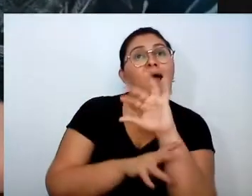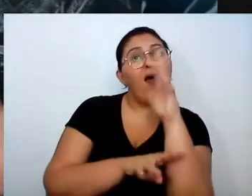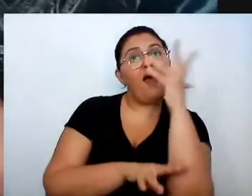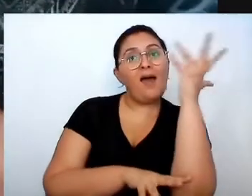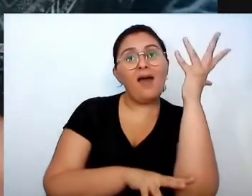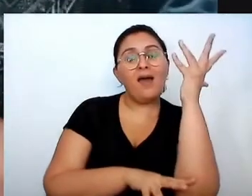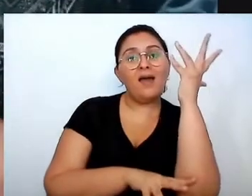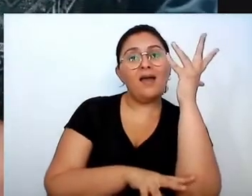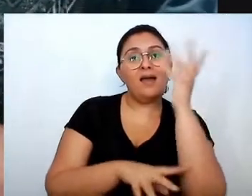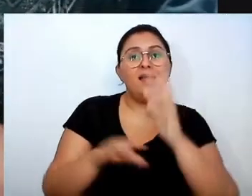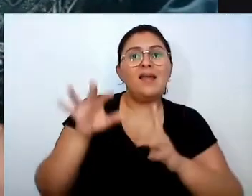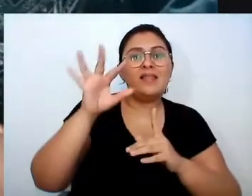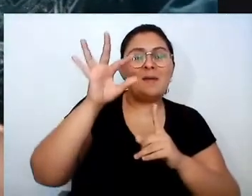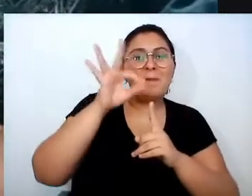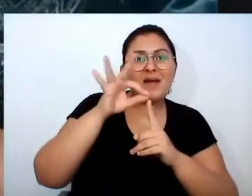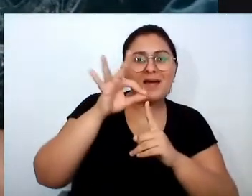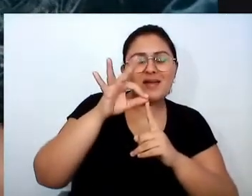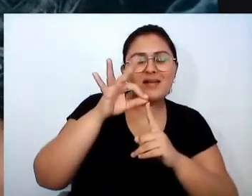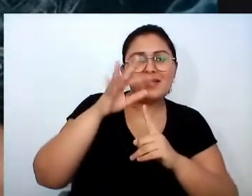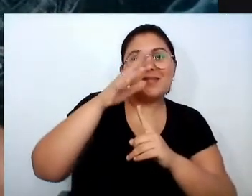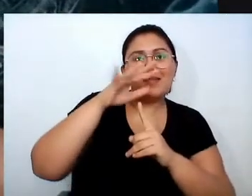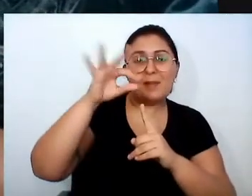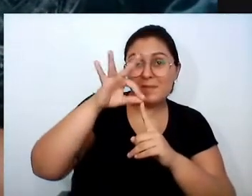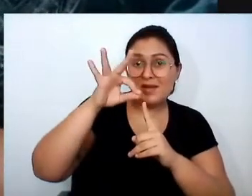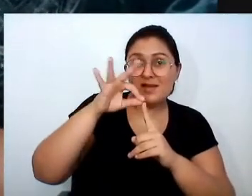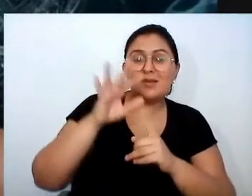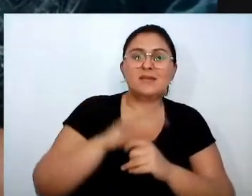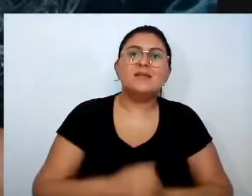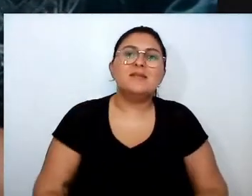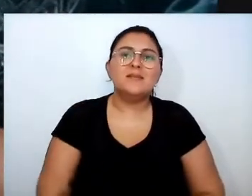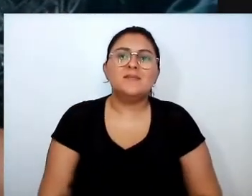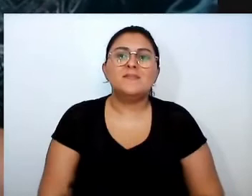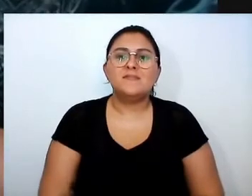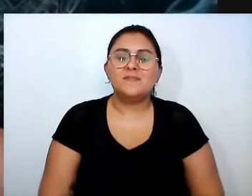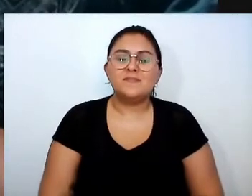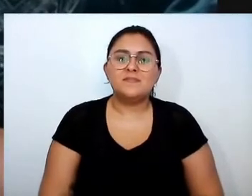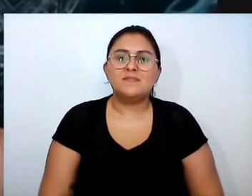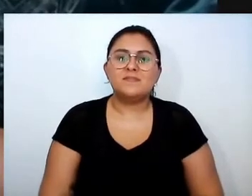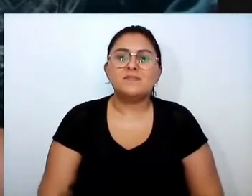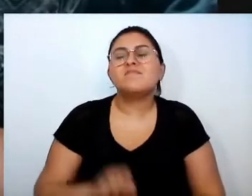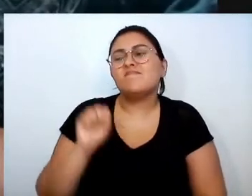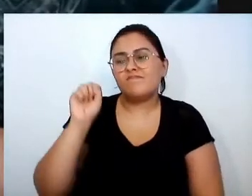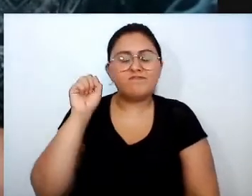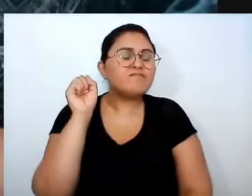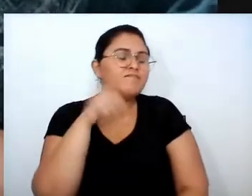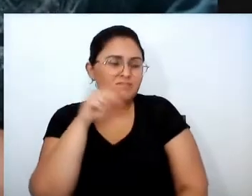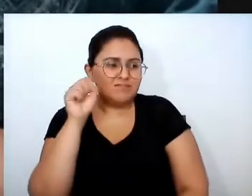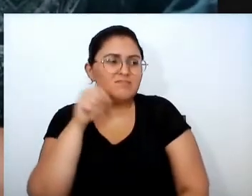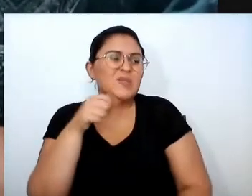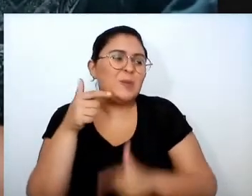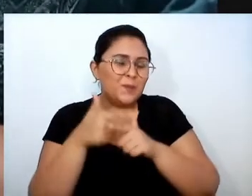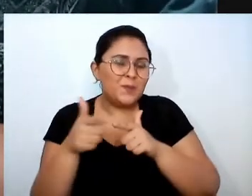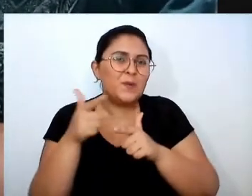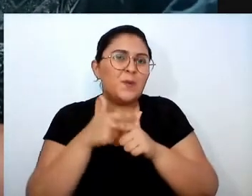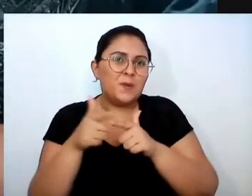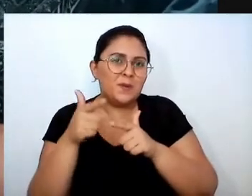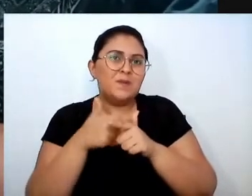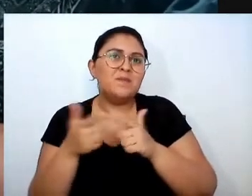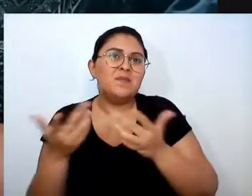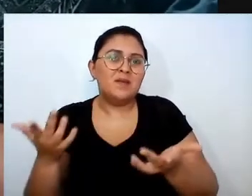do outro lado, da parada, Ali, né? assim, é um problema que vem ocorrendo